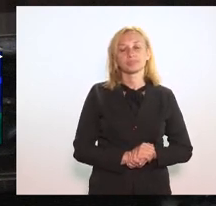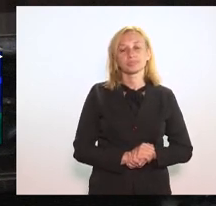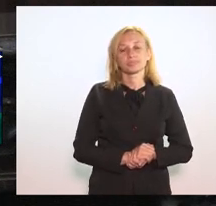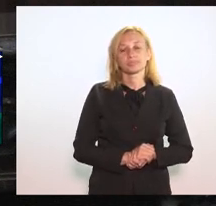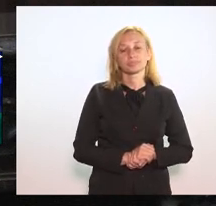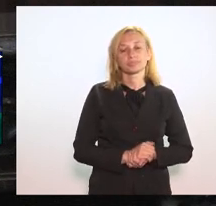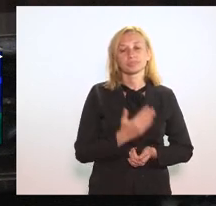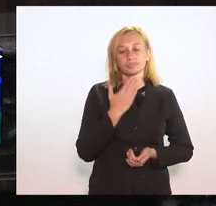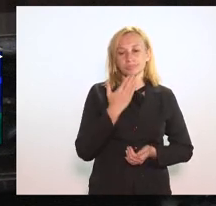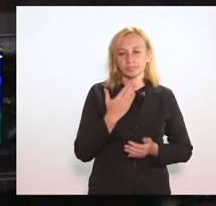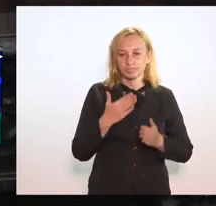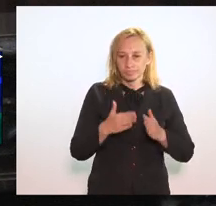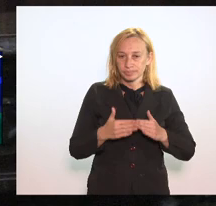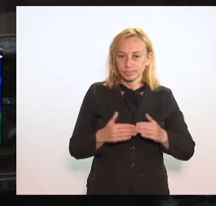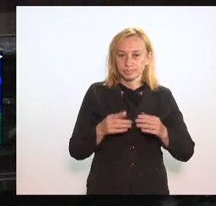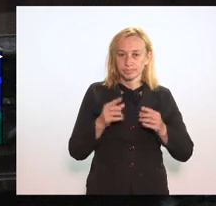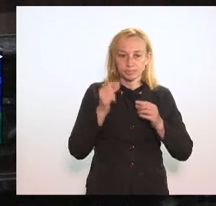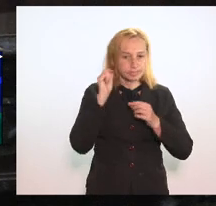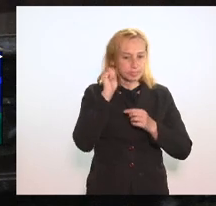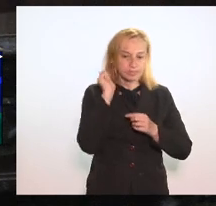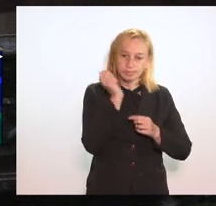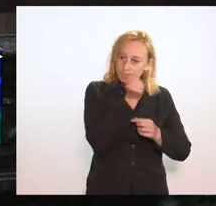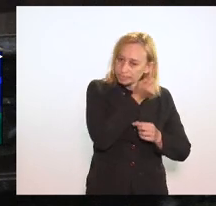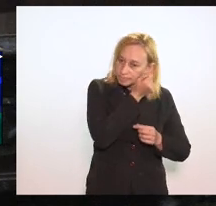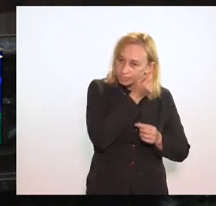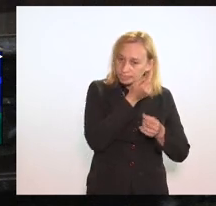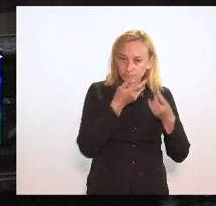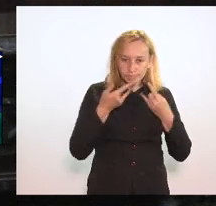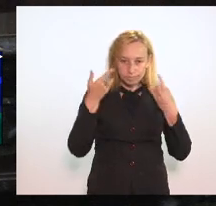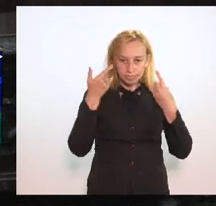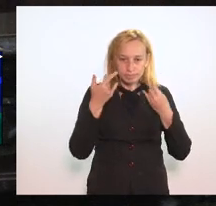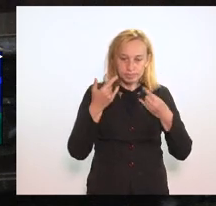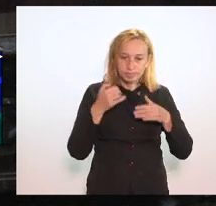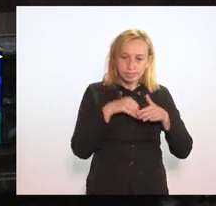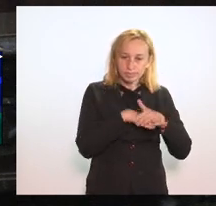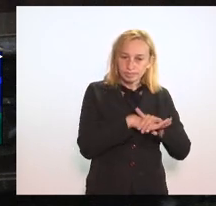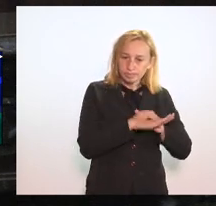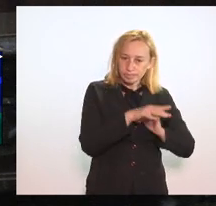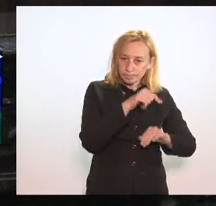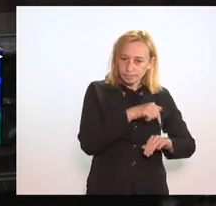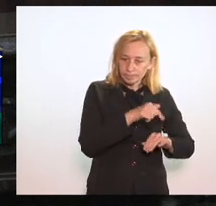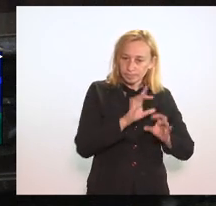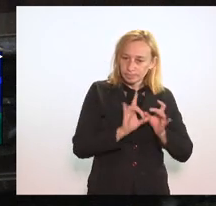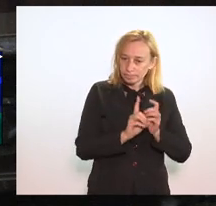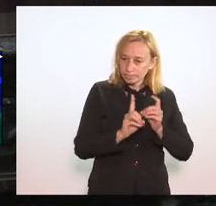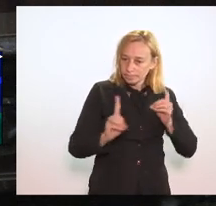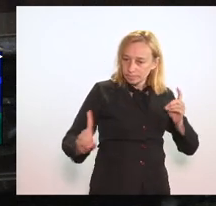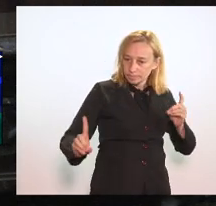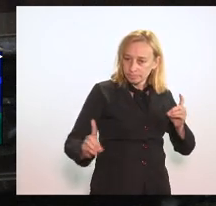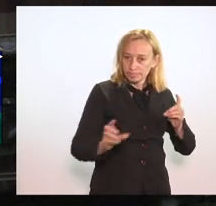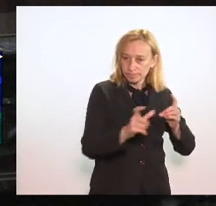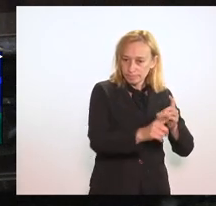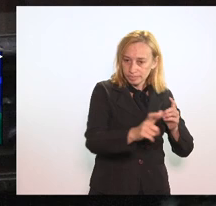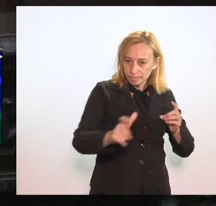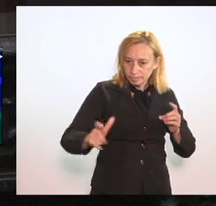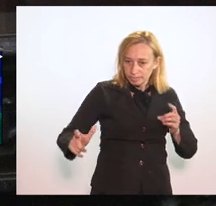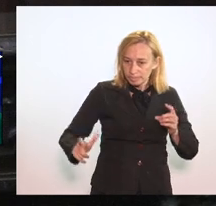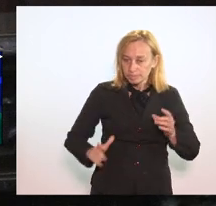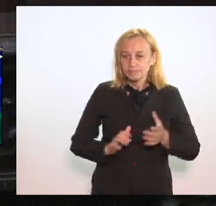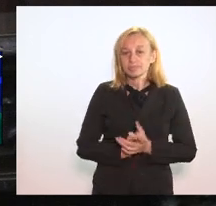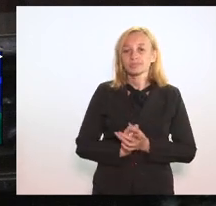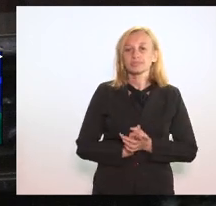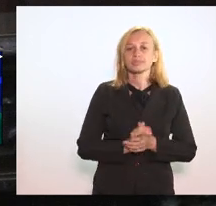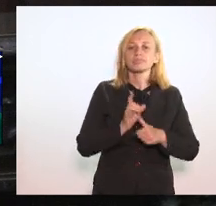vez eu quero pedir licença para retirar a máscara te aguardamos aqui o devido o distanciamento a